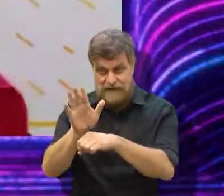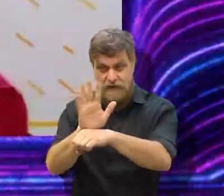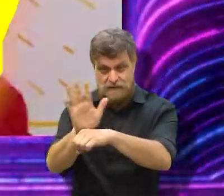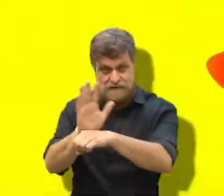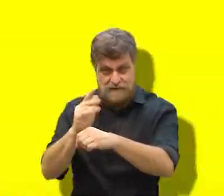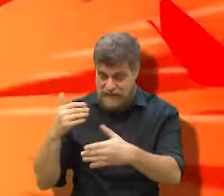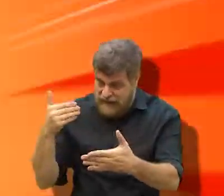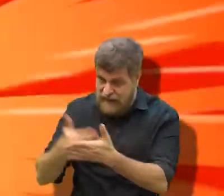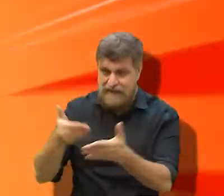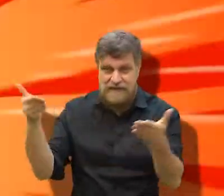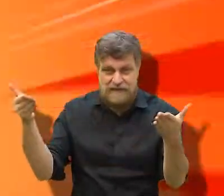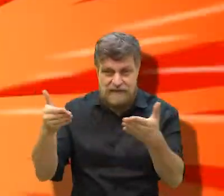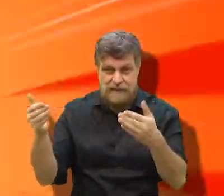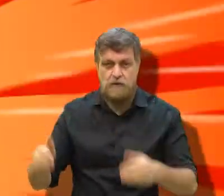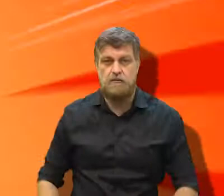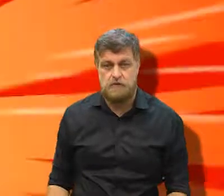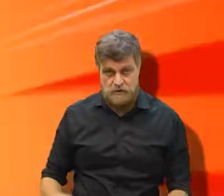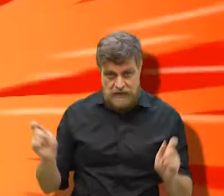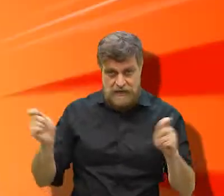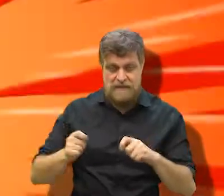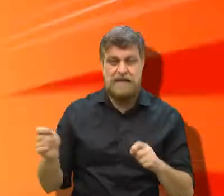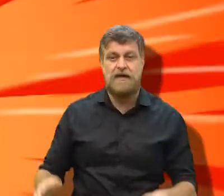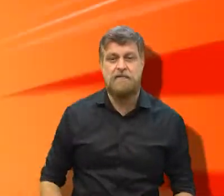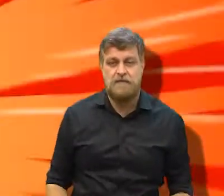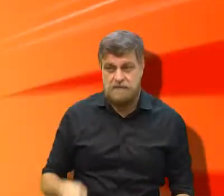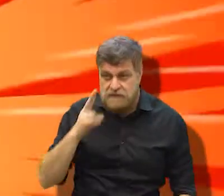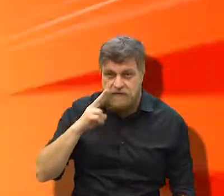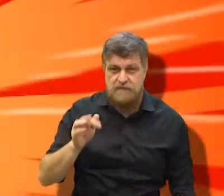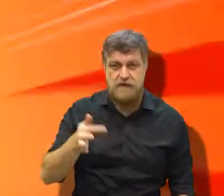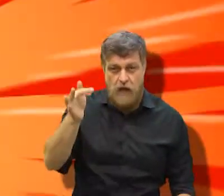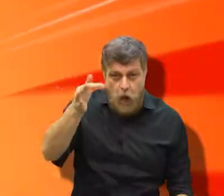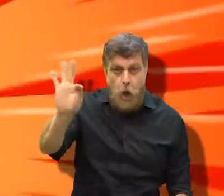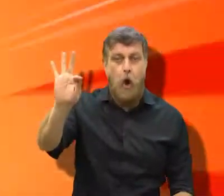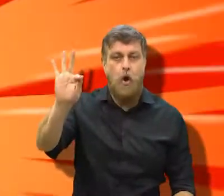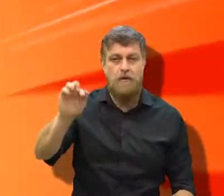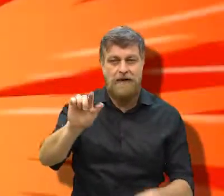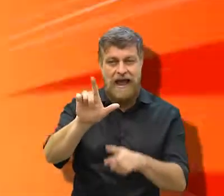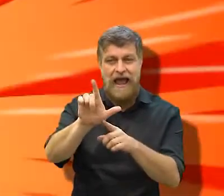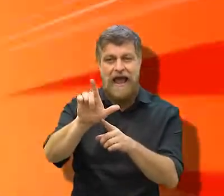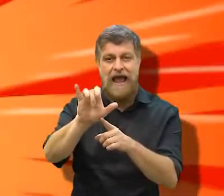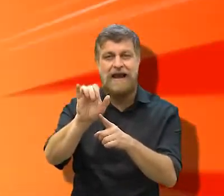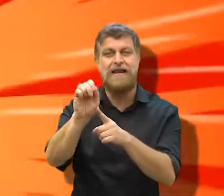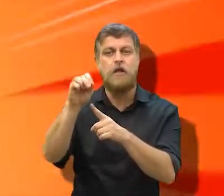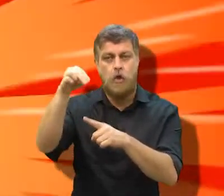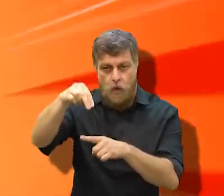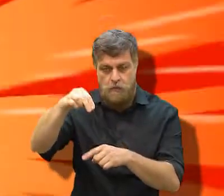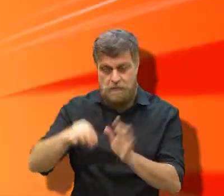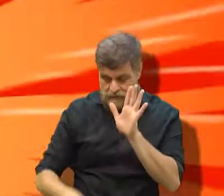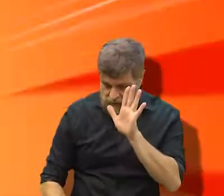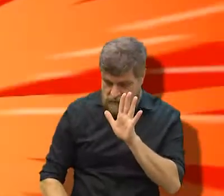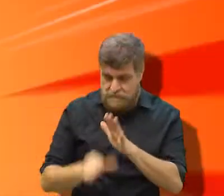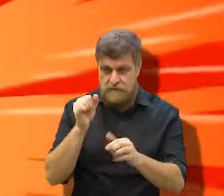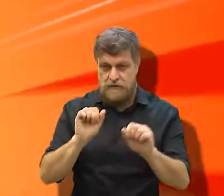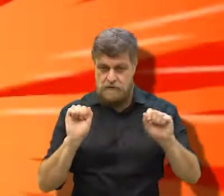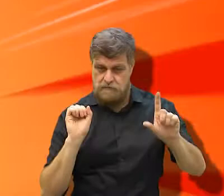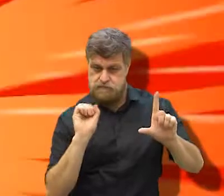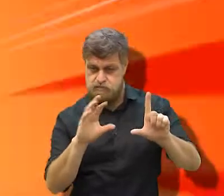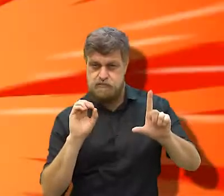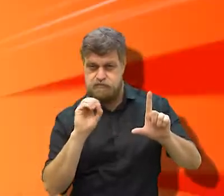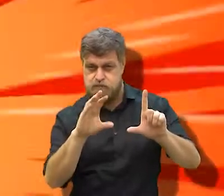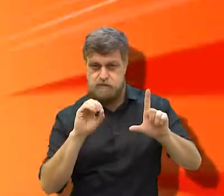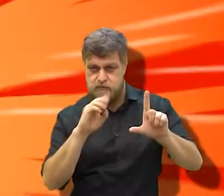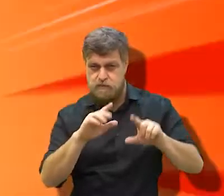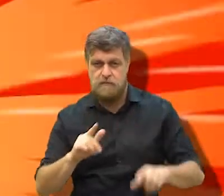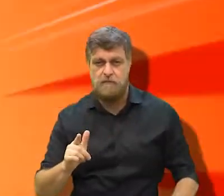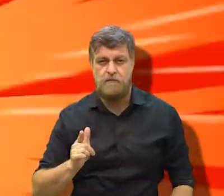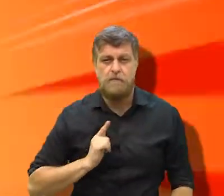até hoje você pode visitar lá em Lyon. Ele nasceu nesse dia. A primeira projeção da história do cinema, para quem não sabe,